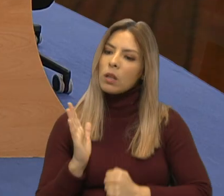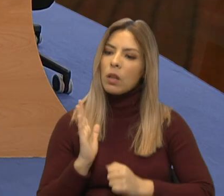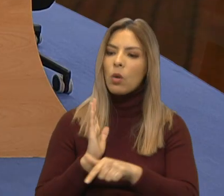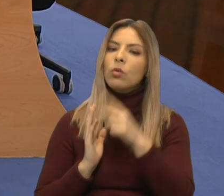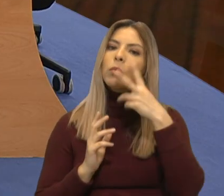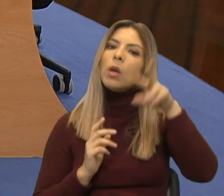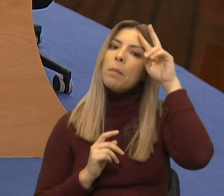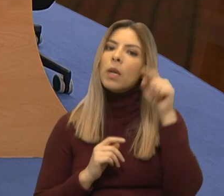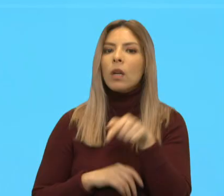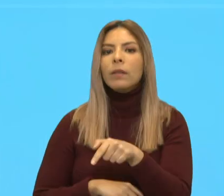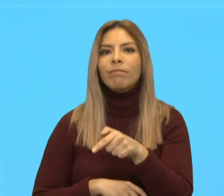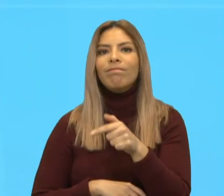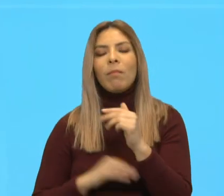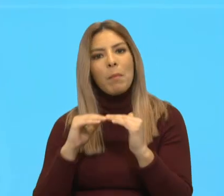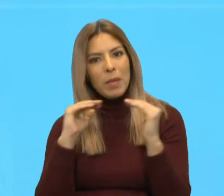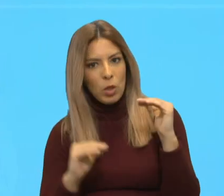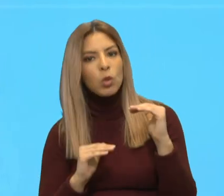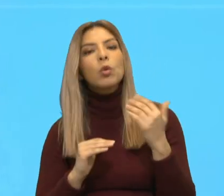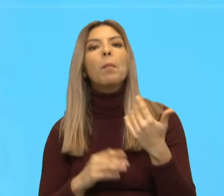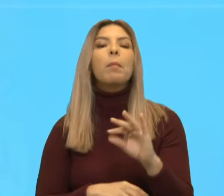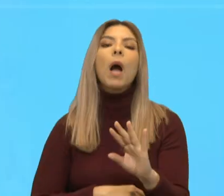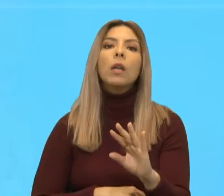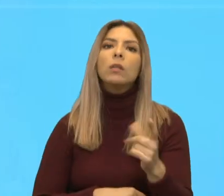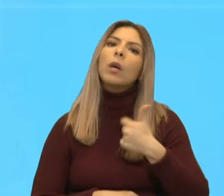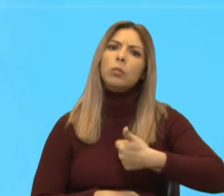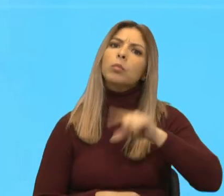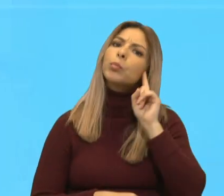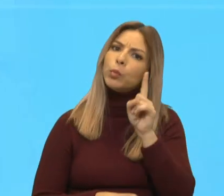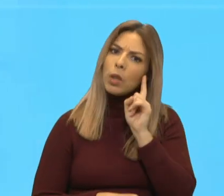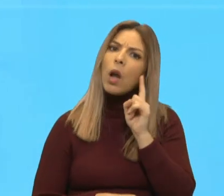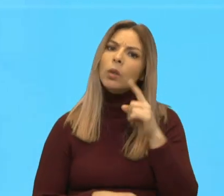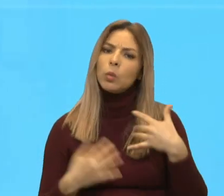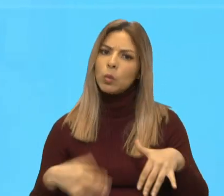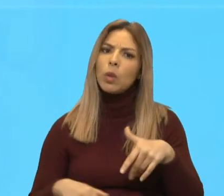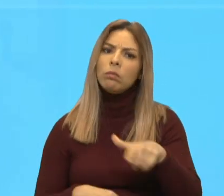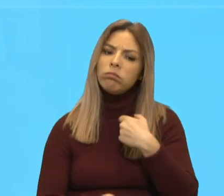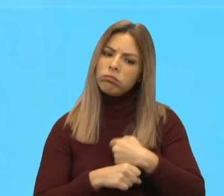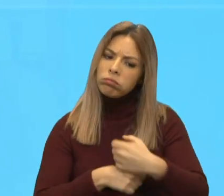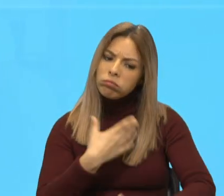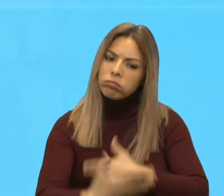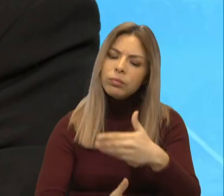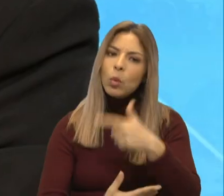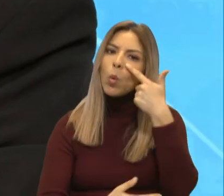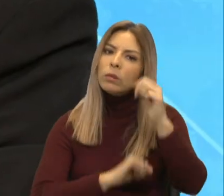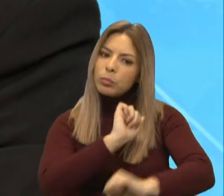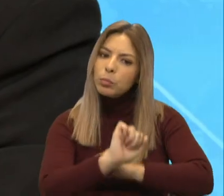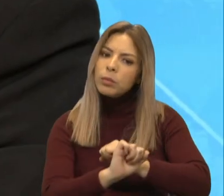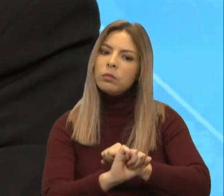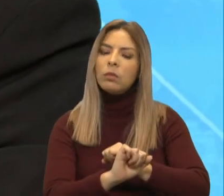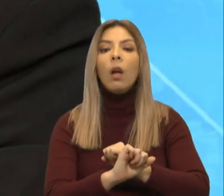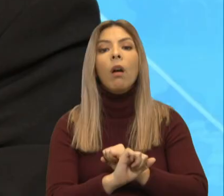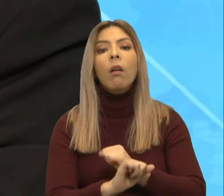serve a todos e está presente em todo o país. E é fundamental para perceber hoje também o papel da Igreja Católica no país, esse conhecimento? Sem dúvida,